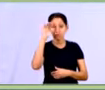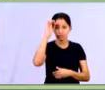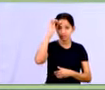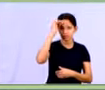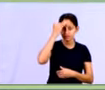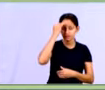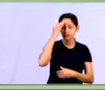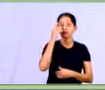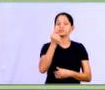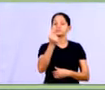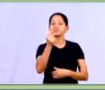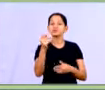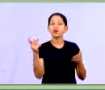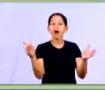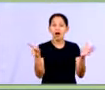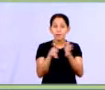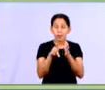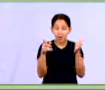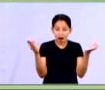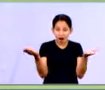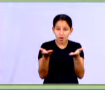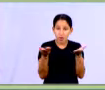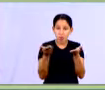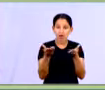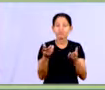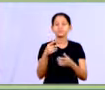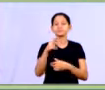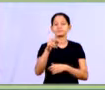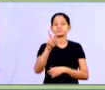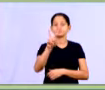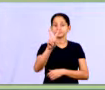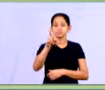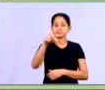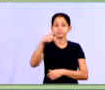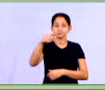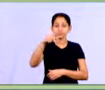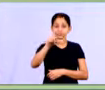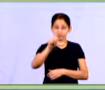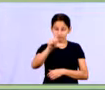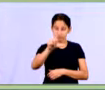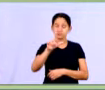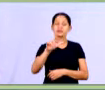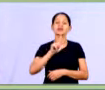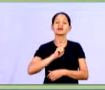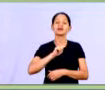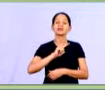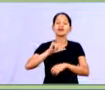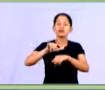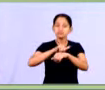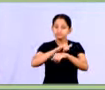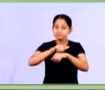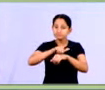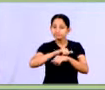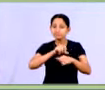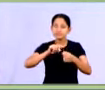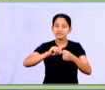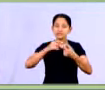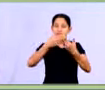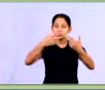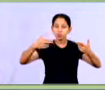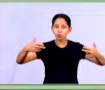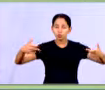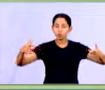valor presente líquido, ou também conhecido como VPL, a técnica consiste em